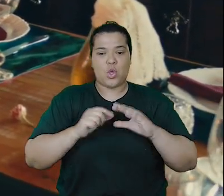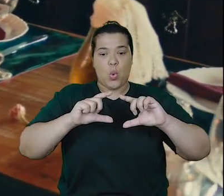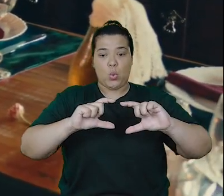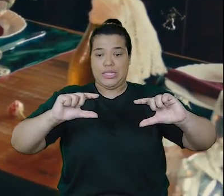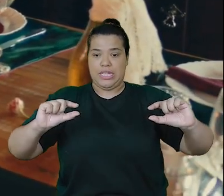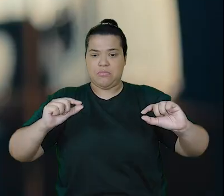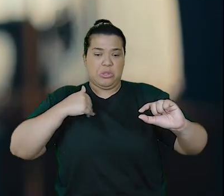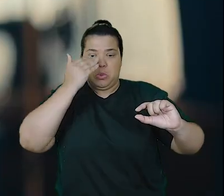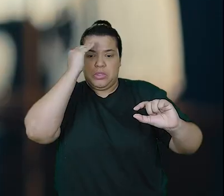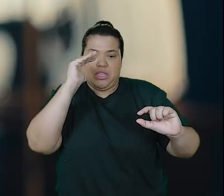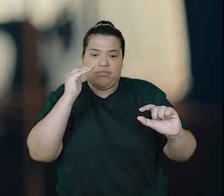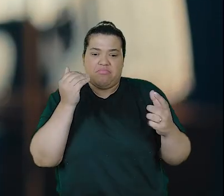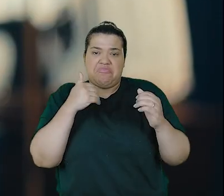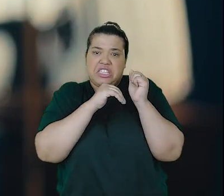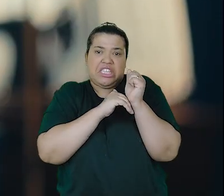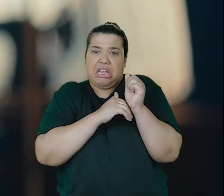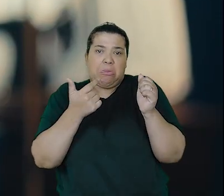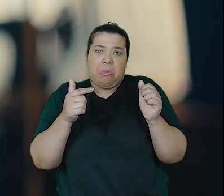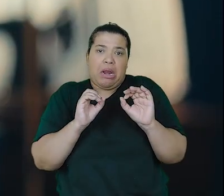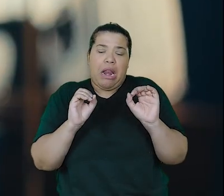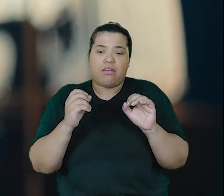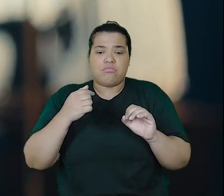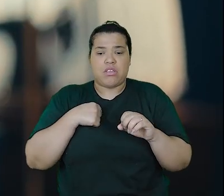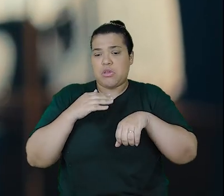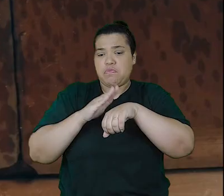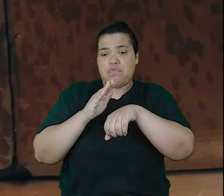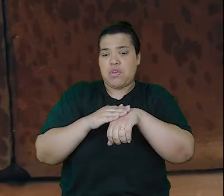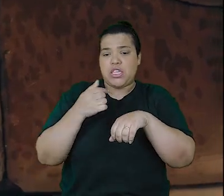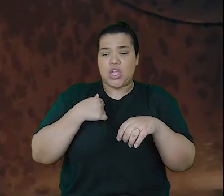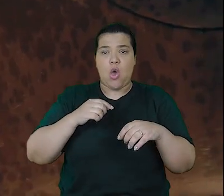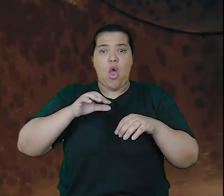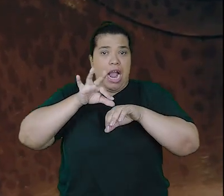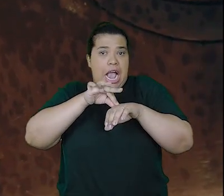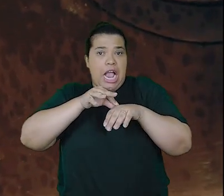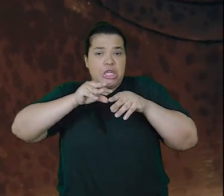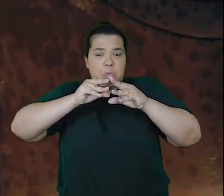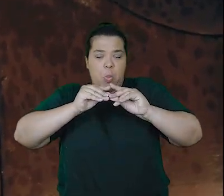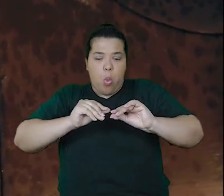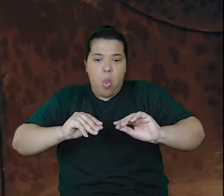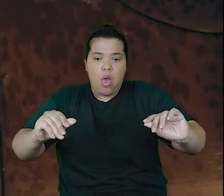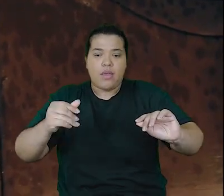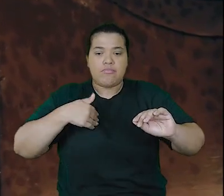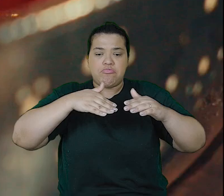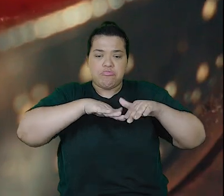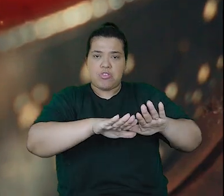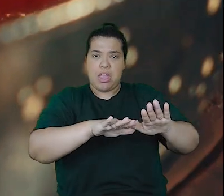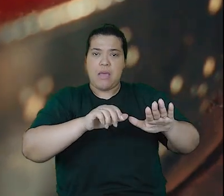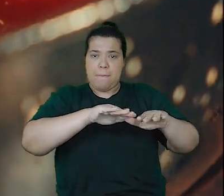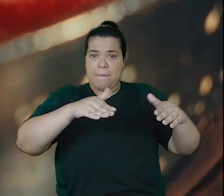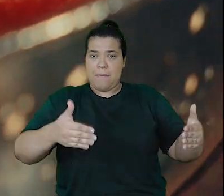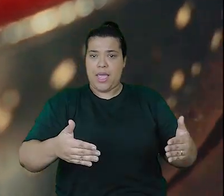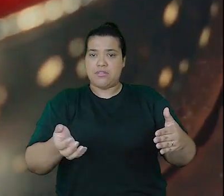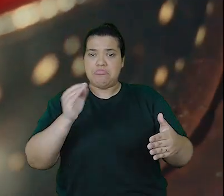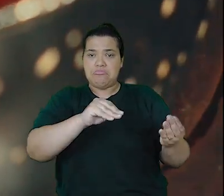Salame, não sei. Não tem nada de segredo, né? O que eu faço, a gente moe a carne, deixa numa mesa e põe